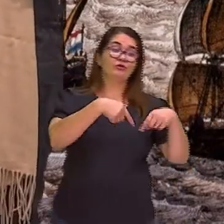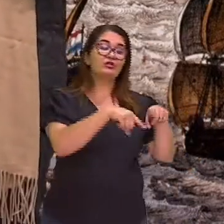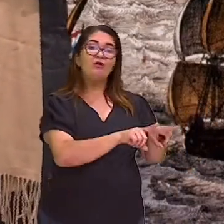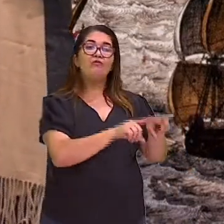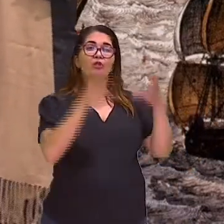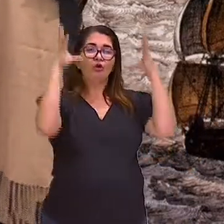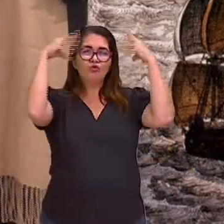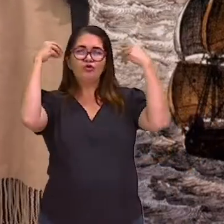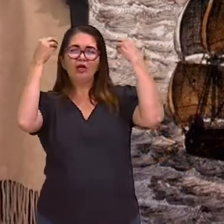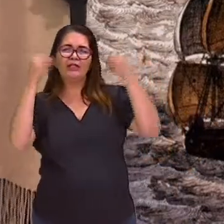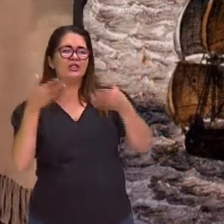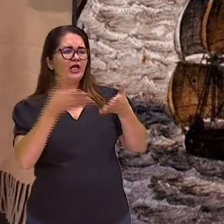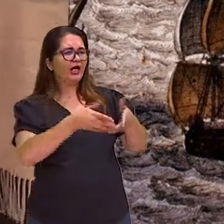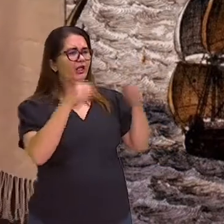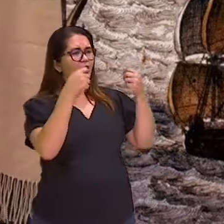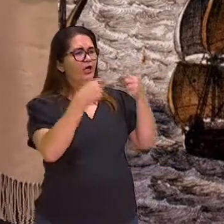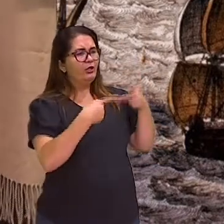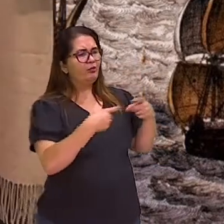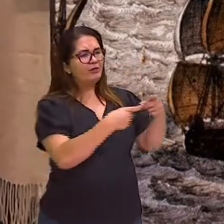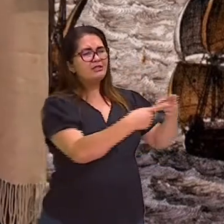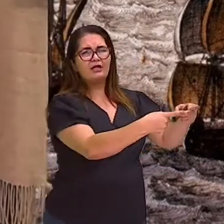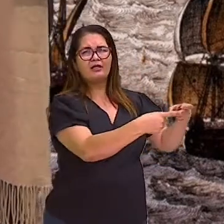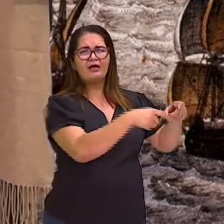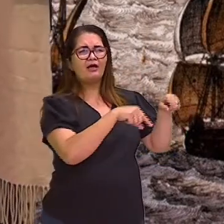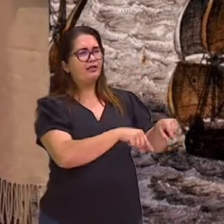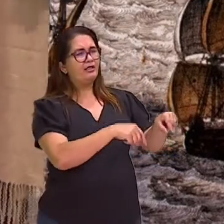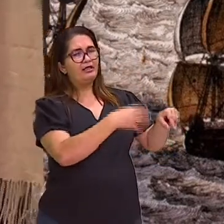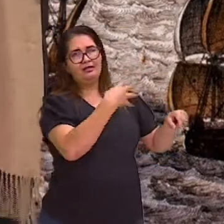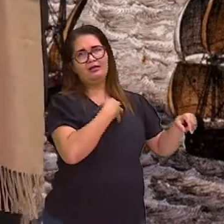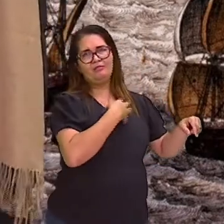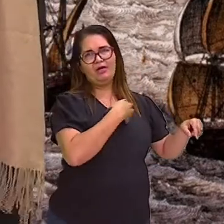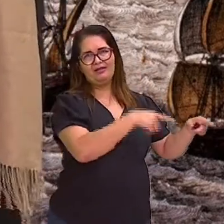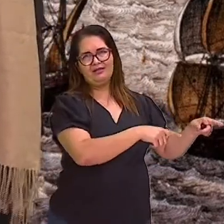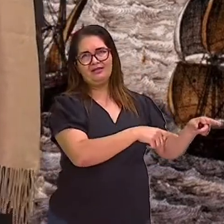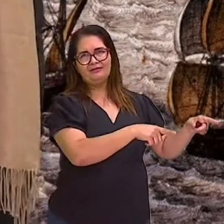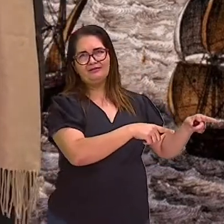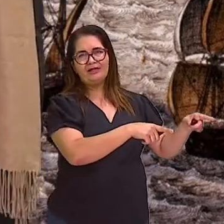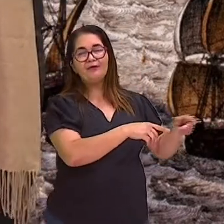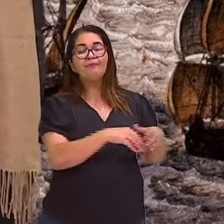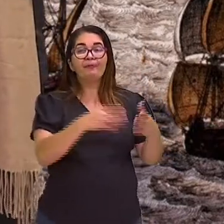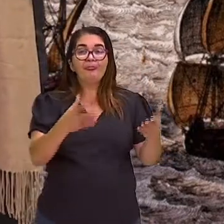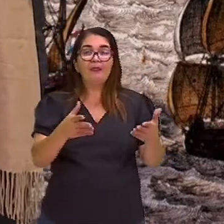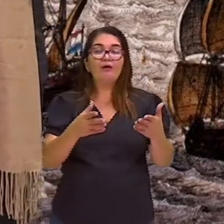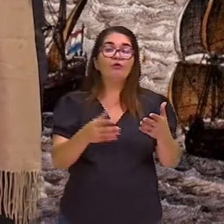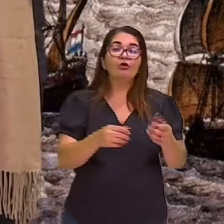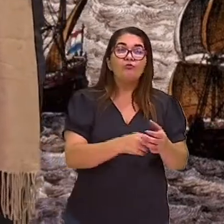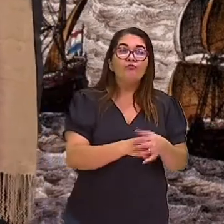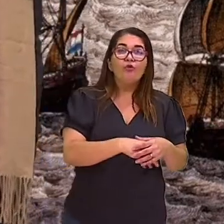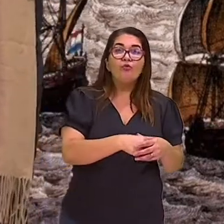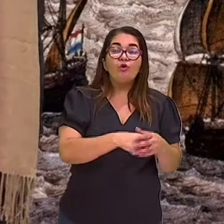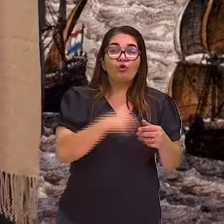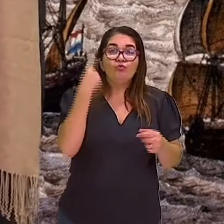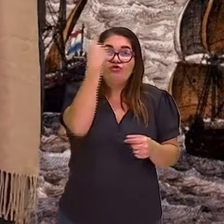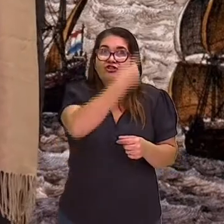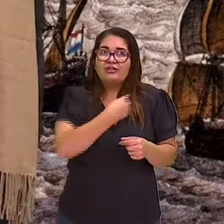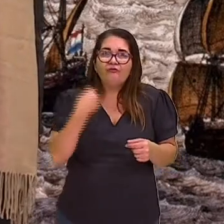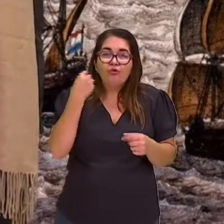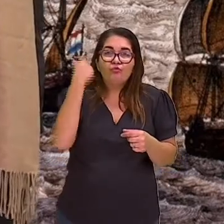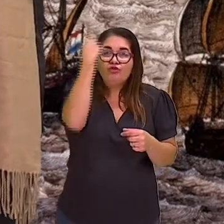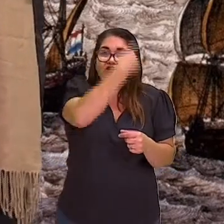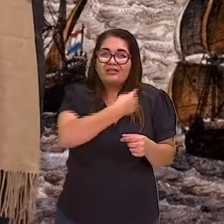E eles a conquistaram após 24 horas de batalha. O domínio dos